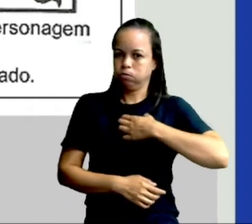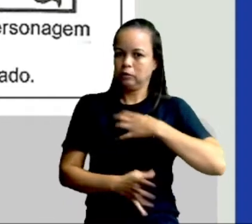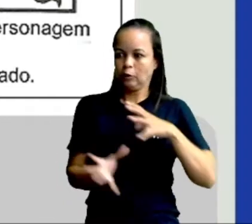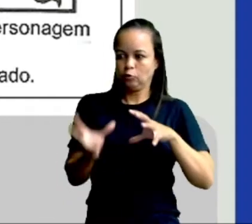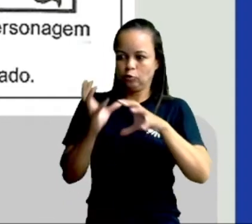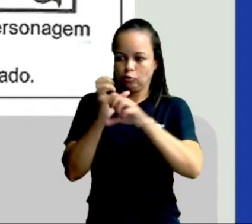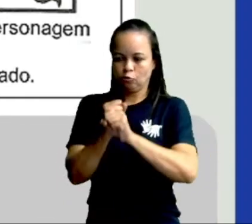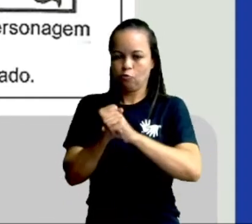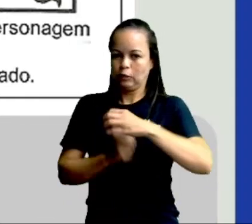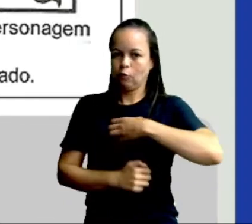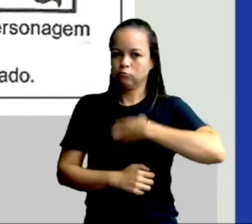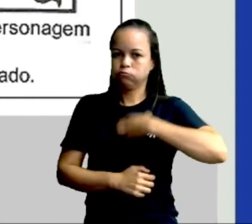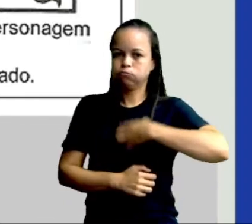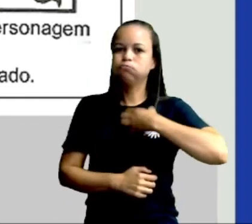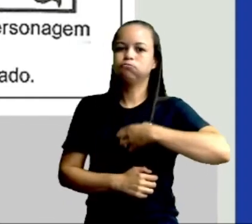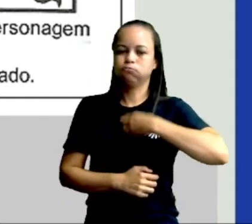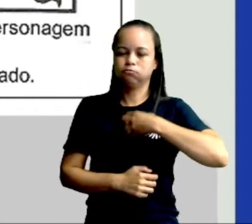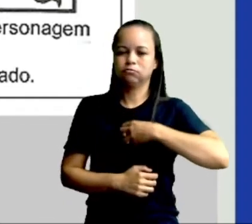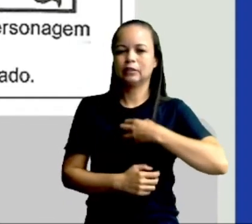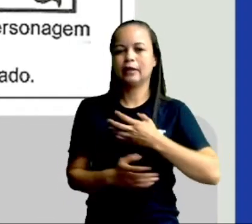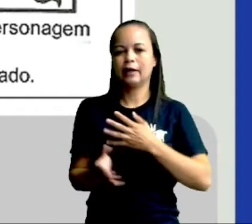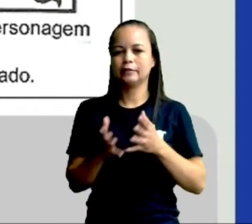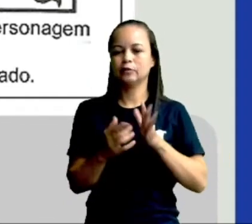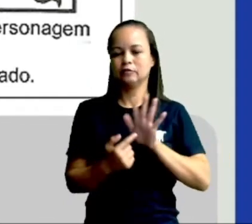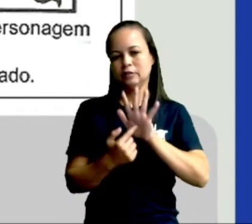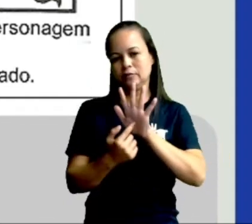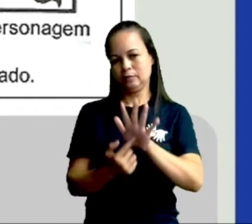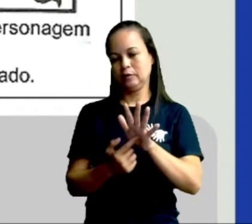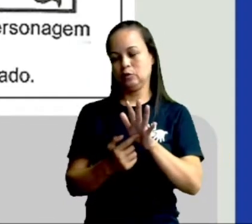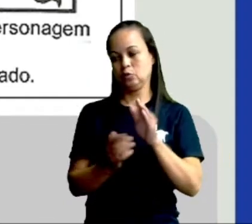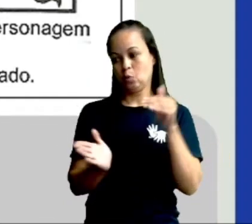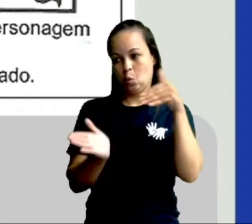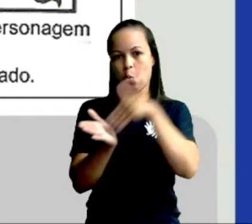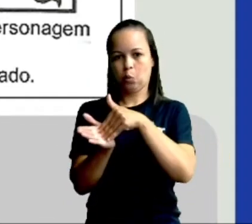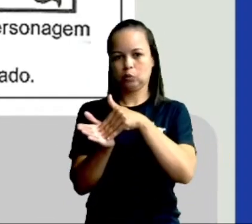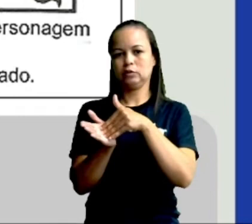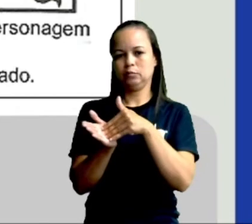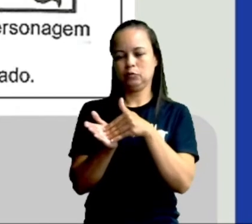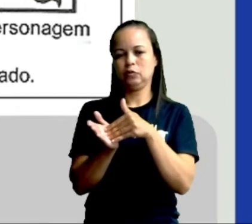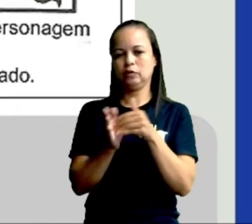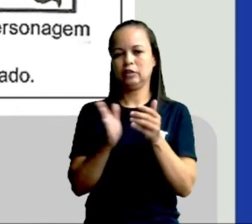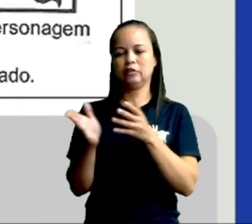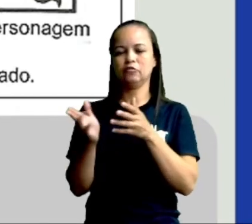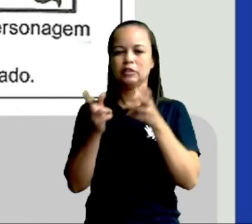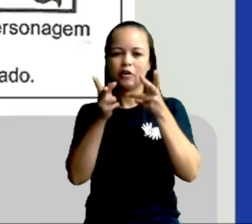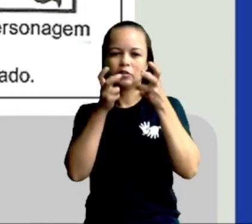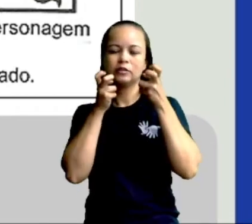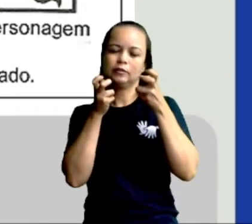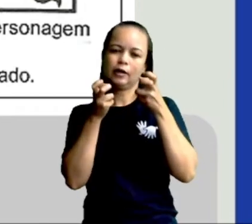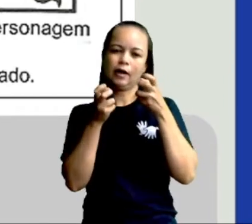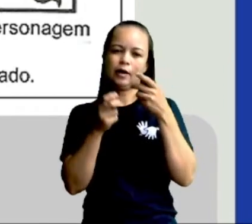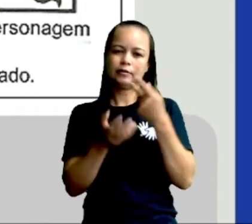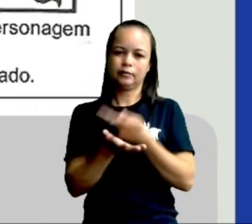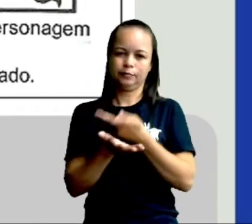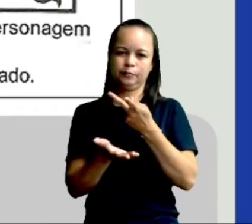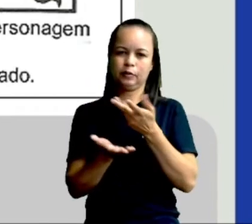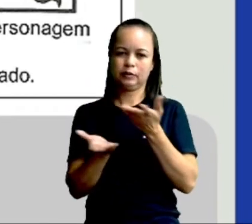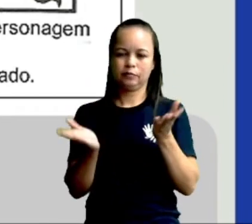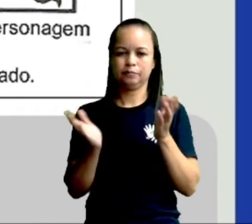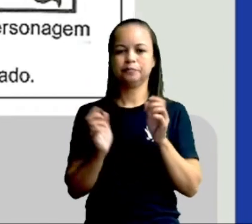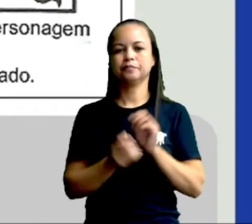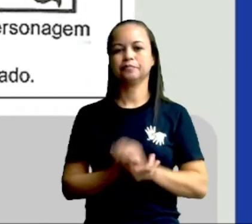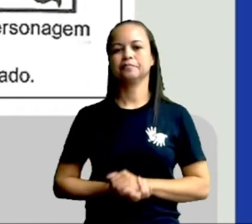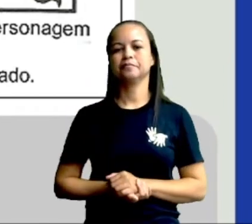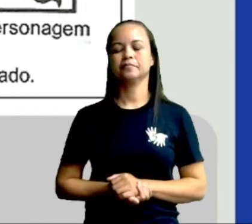está bem, ele está irritado. Através daquele balãozinho, desse último balãozinho, é que você vai identificar essa situação.